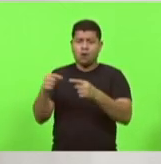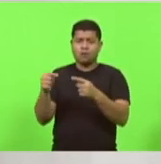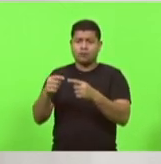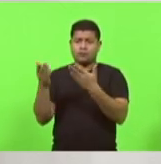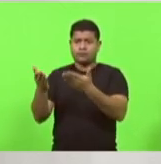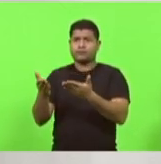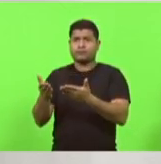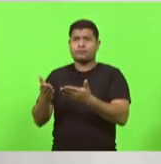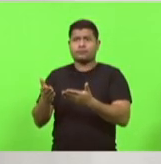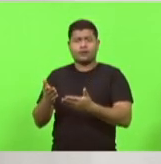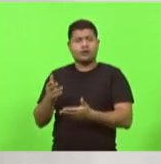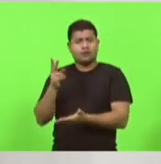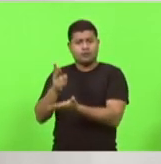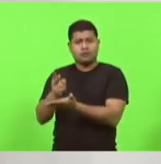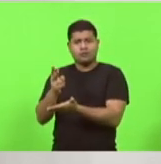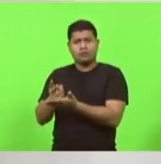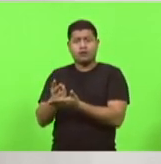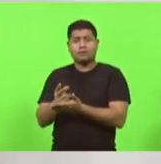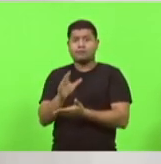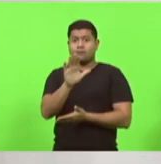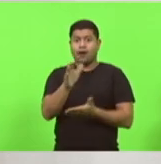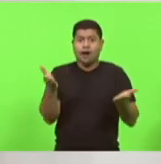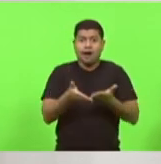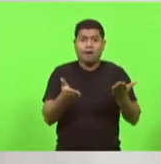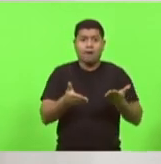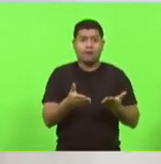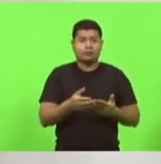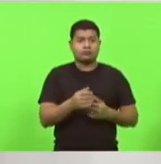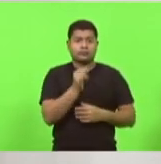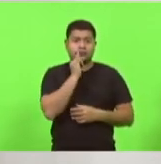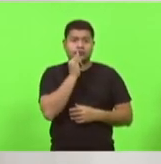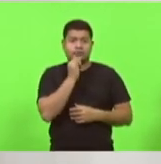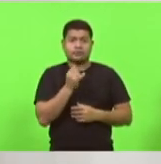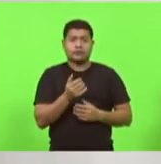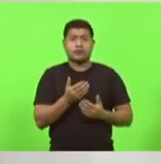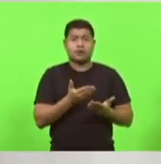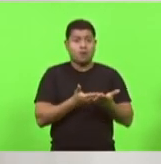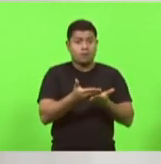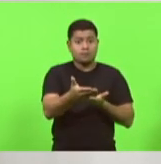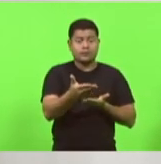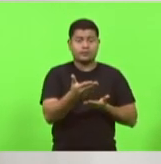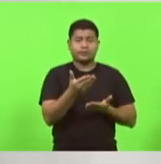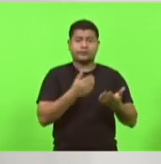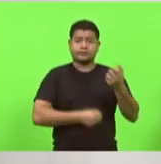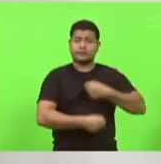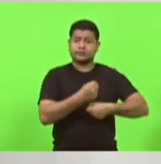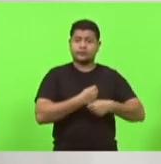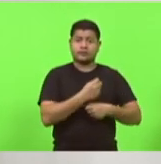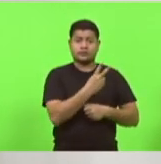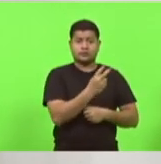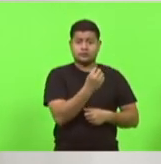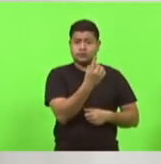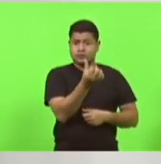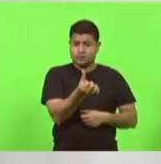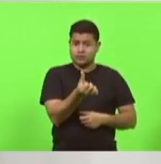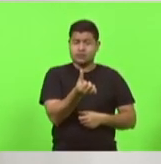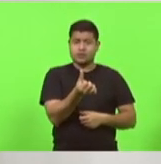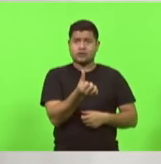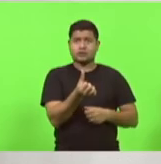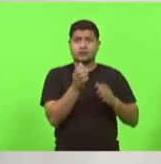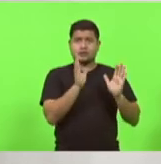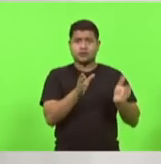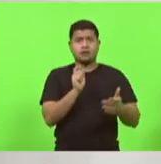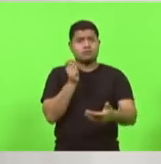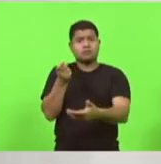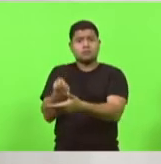vamos manter. Agora, quem entrou a partir de 2016 já está pagando